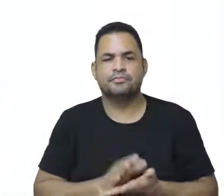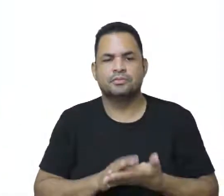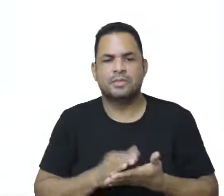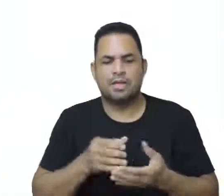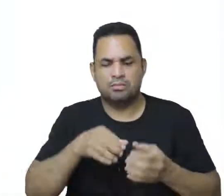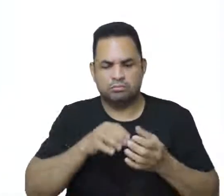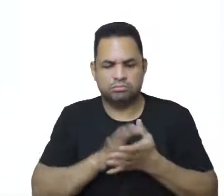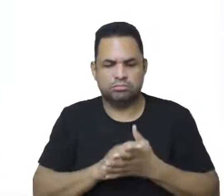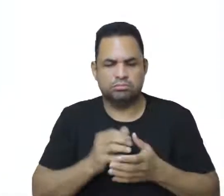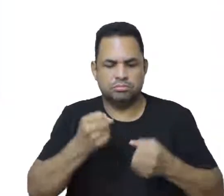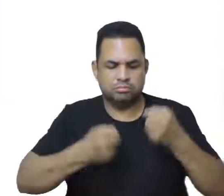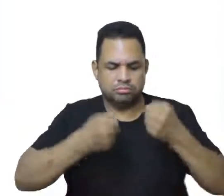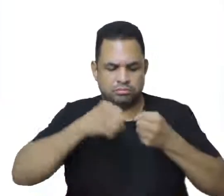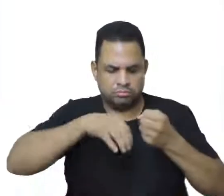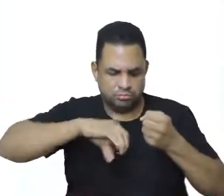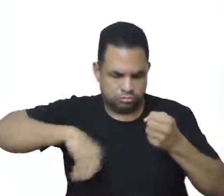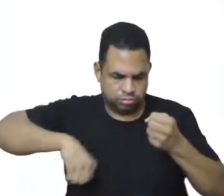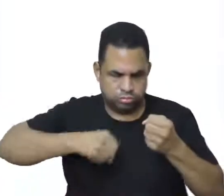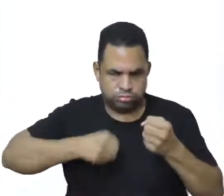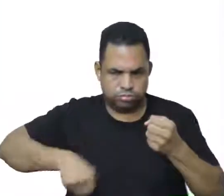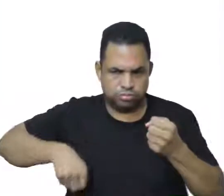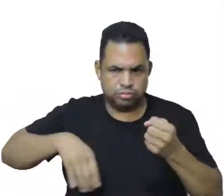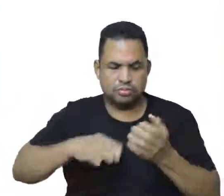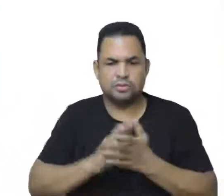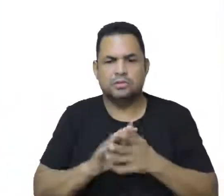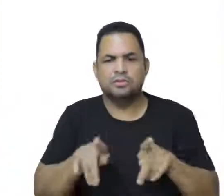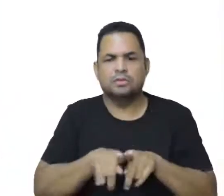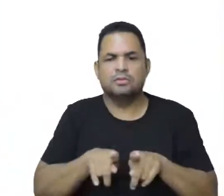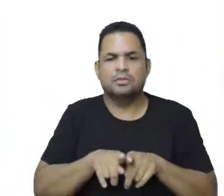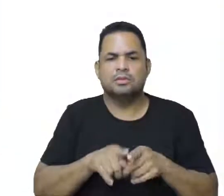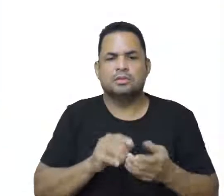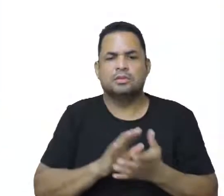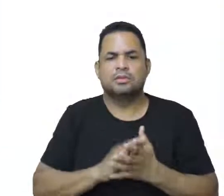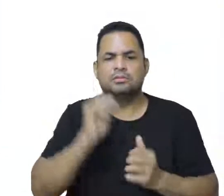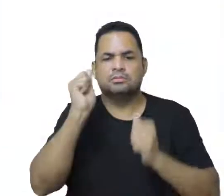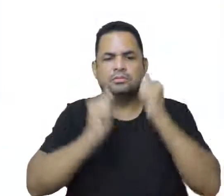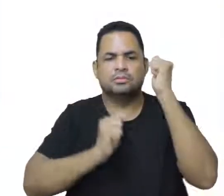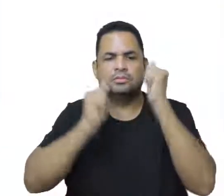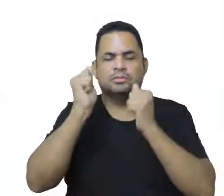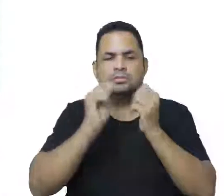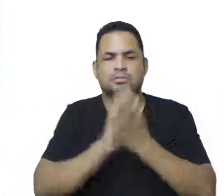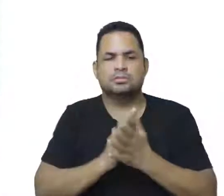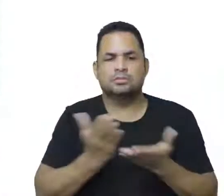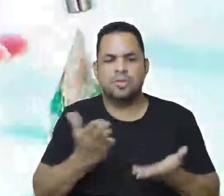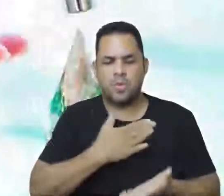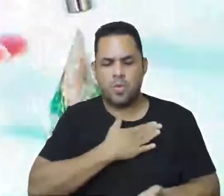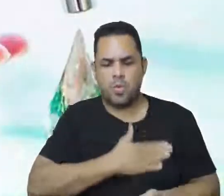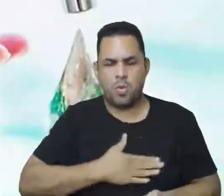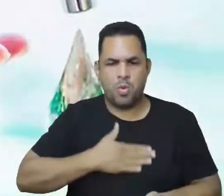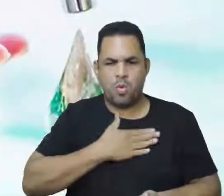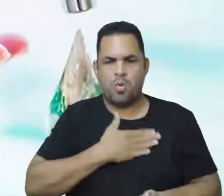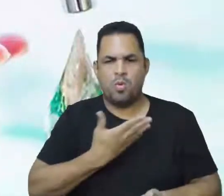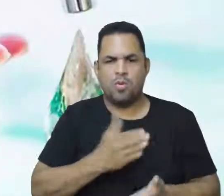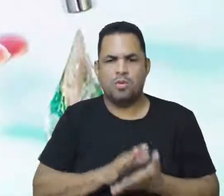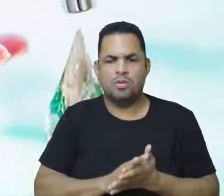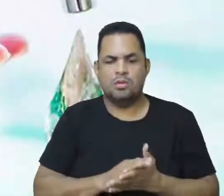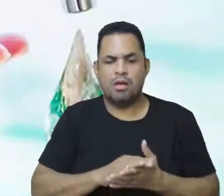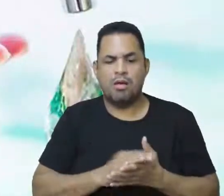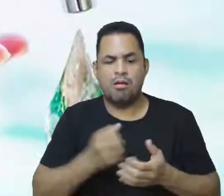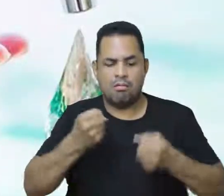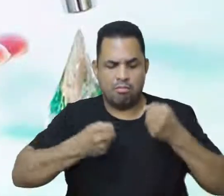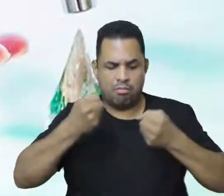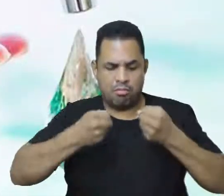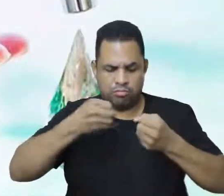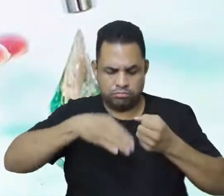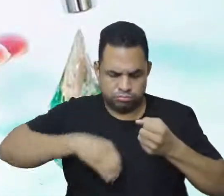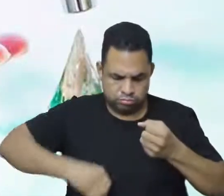de veículos automotores e também das chaminés das fábricas. Eu só gostaria de dizer para vocês que a do carro, quando